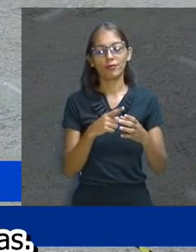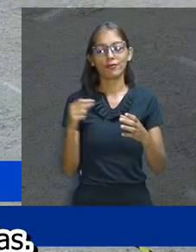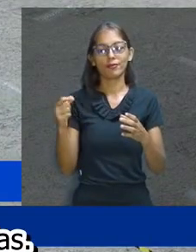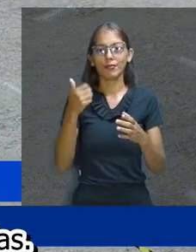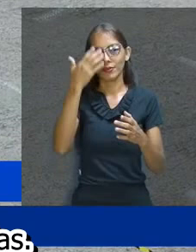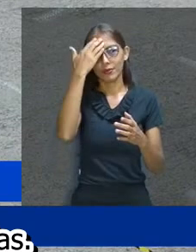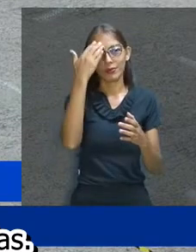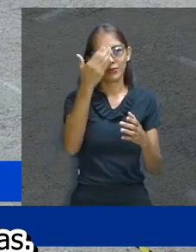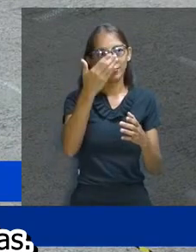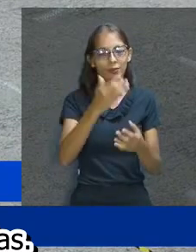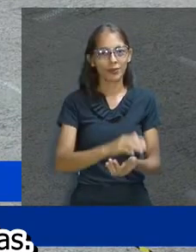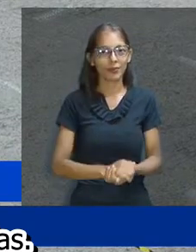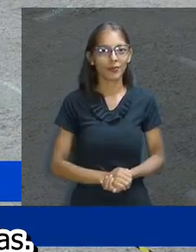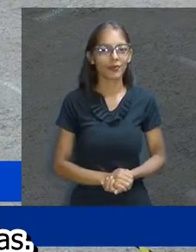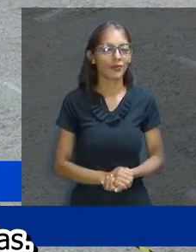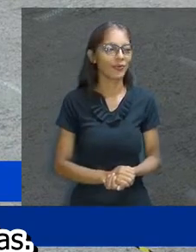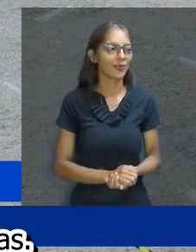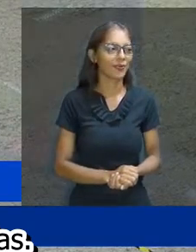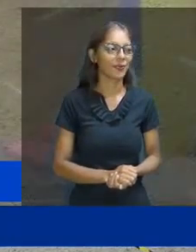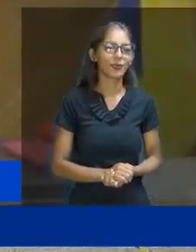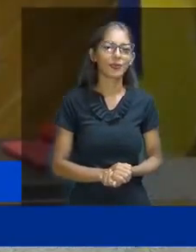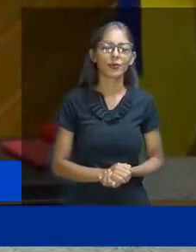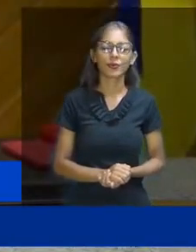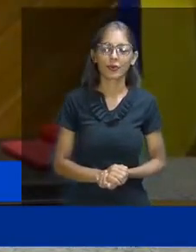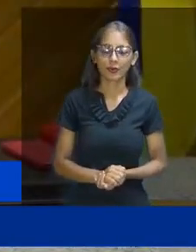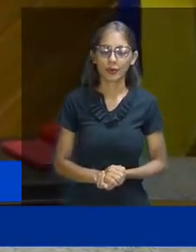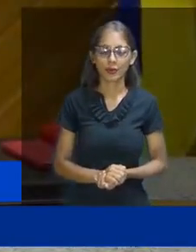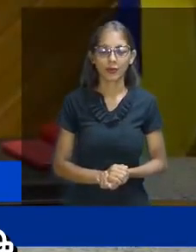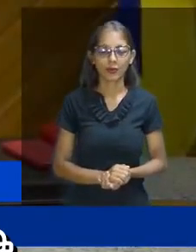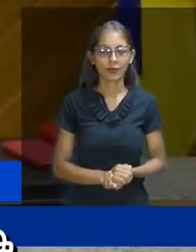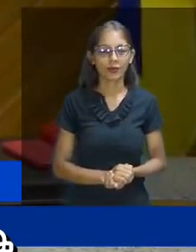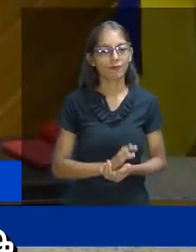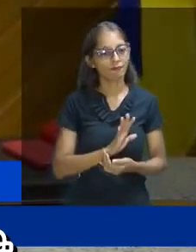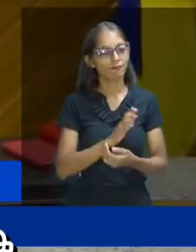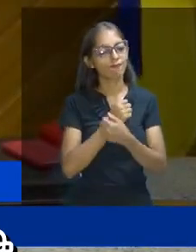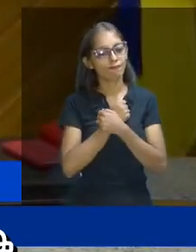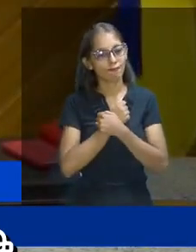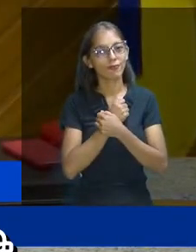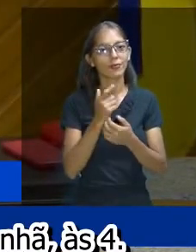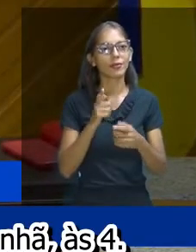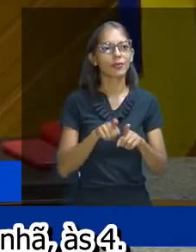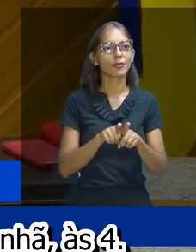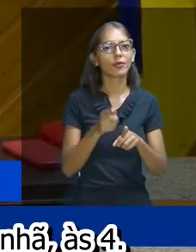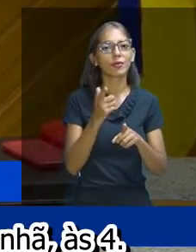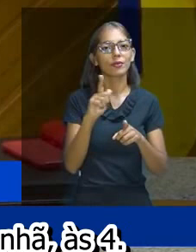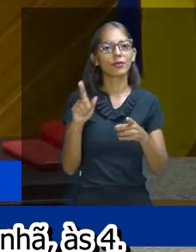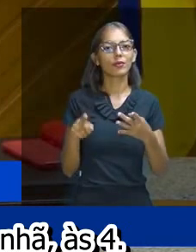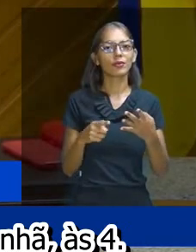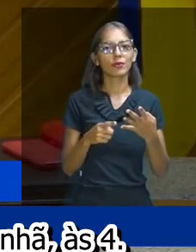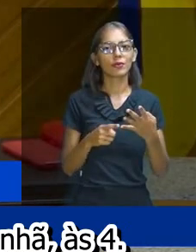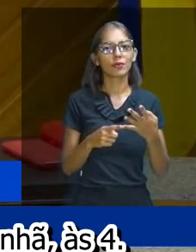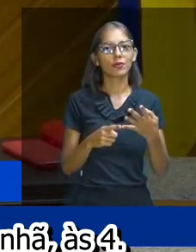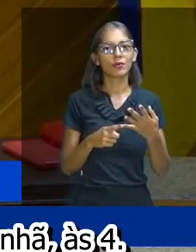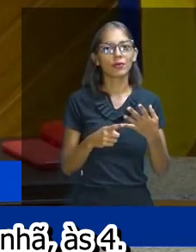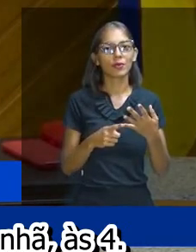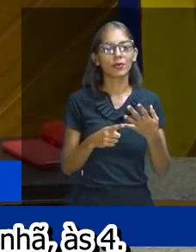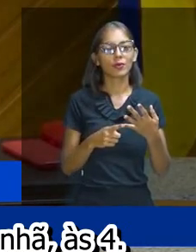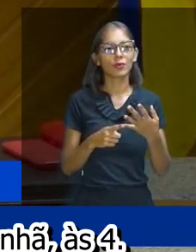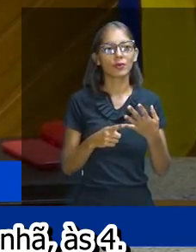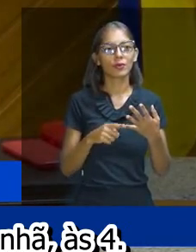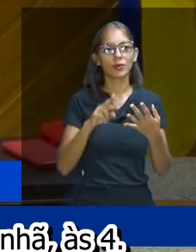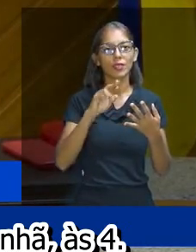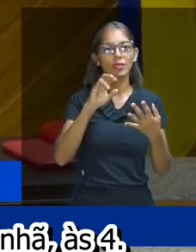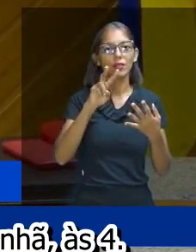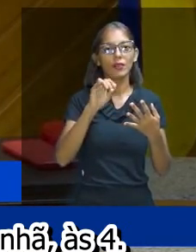amanhã. Obrigado, até amanhã. Um abraço a todos. Mesma coisa, doutor Rivaldo, né? Doutor Rivaldo também não participa desse. Se quiser ficar conosco, será uma honra. Se